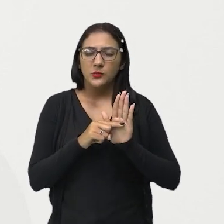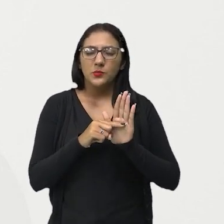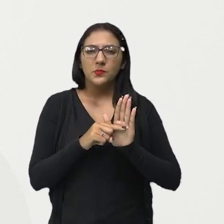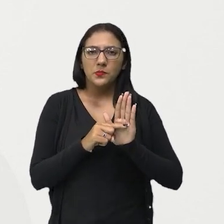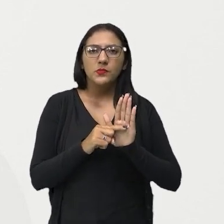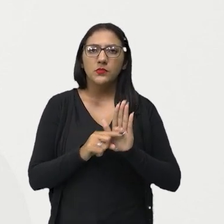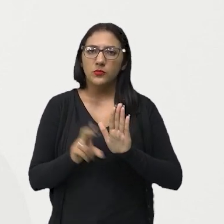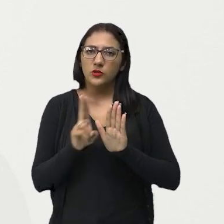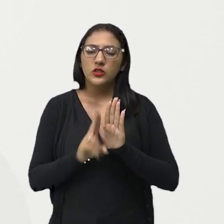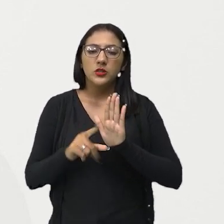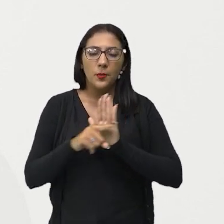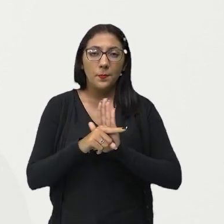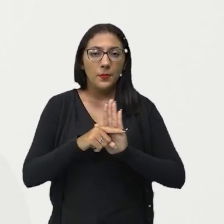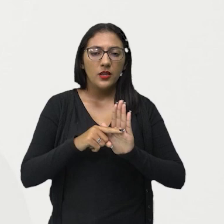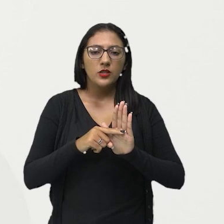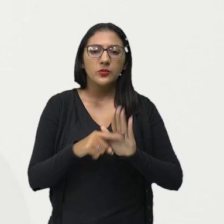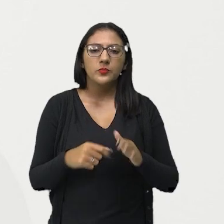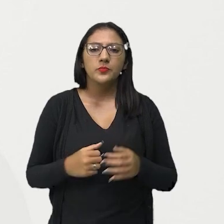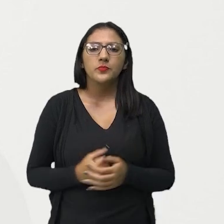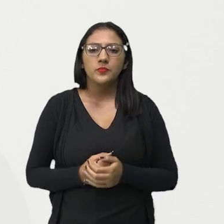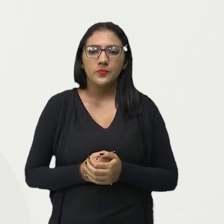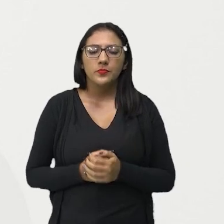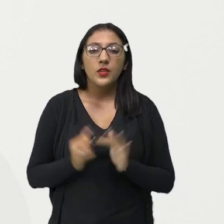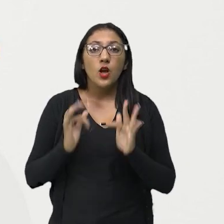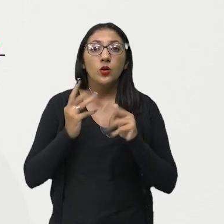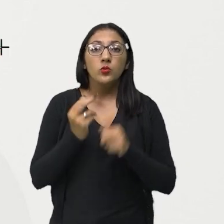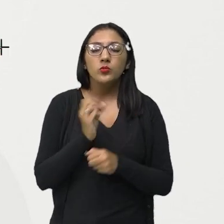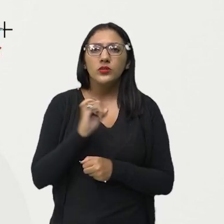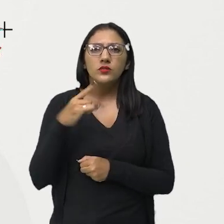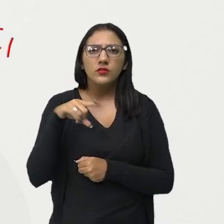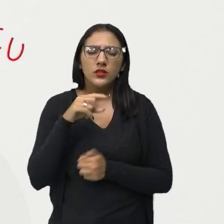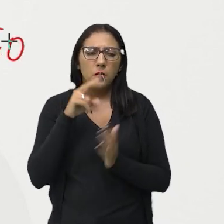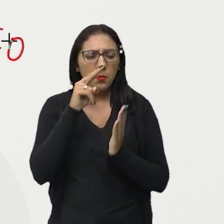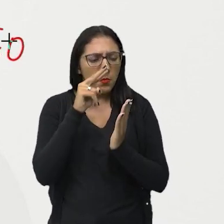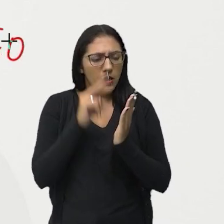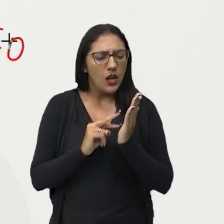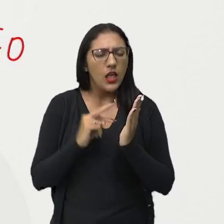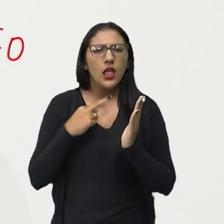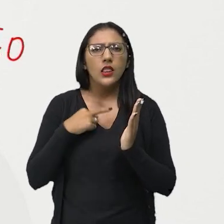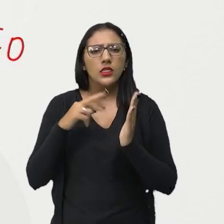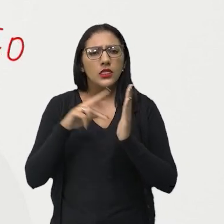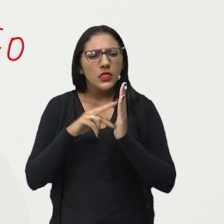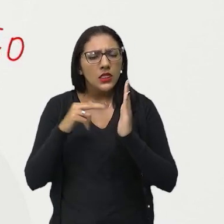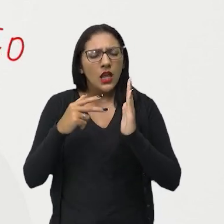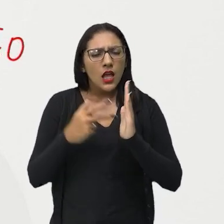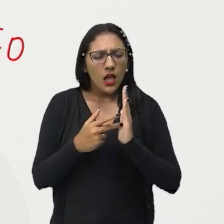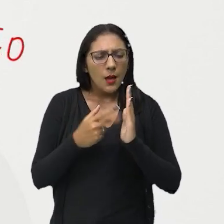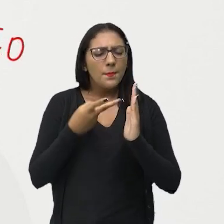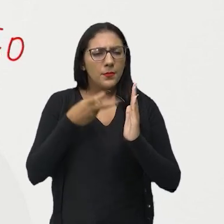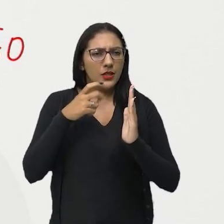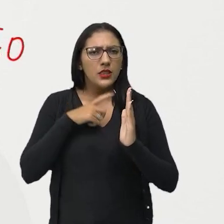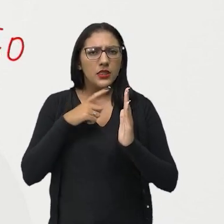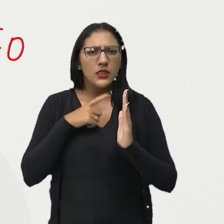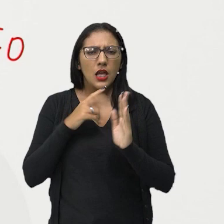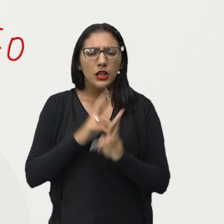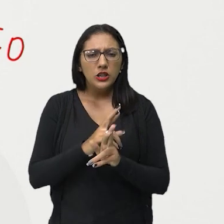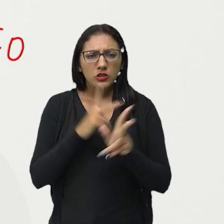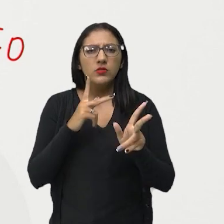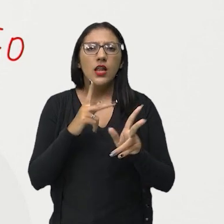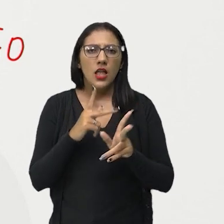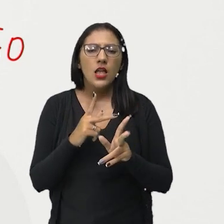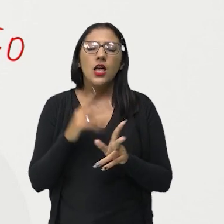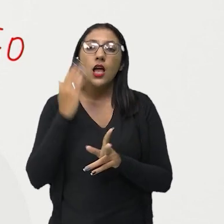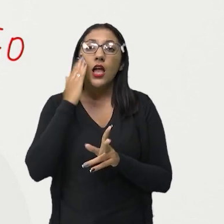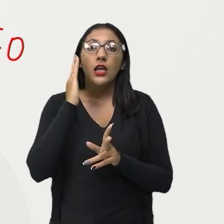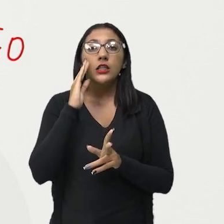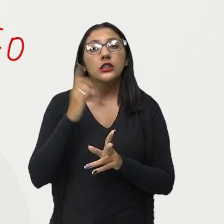subtração, tá? Então, tudo que você ouvir falar em diferença é a mesma coisa que